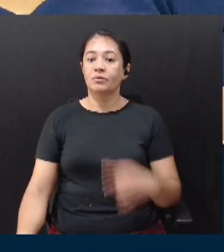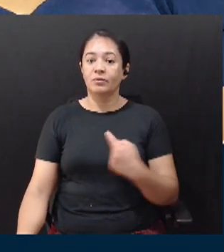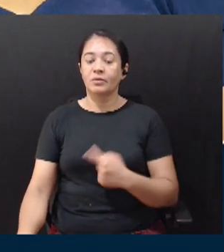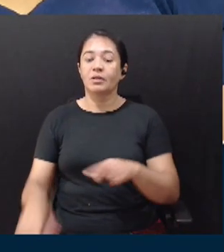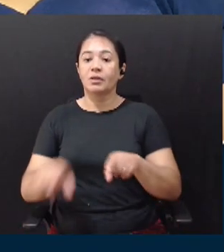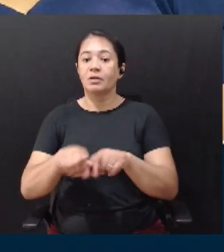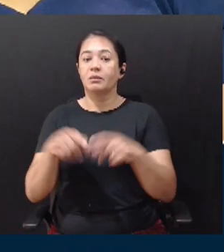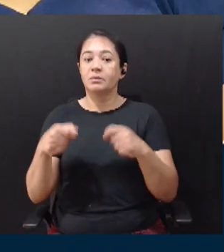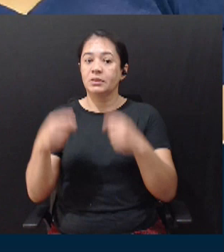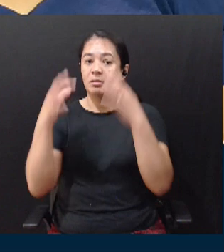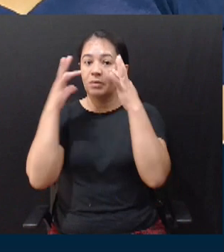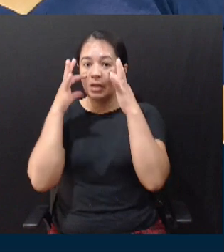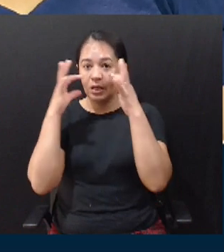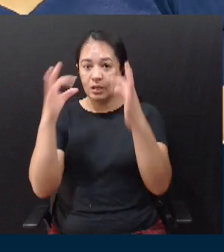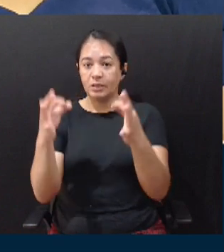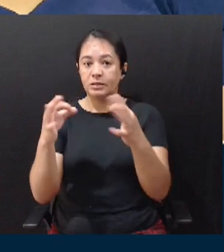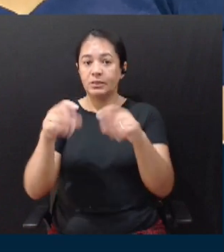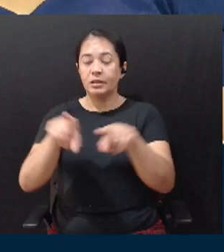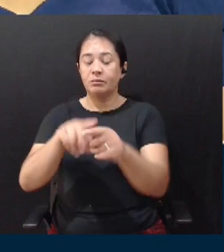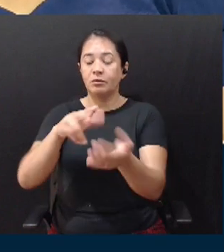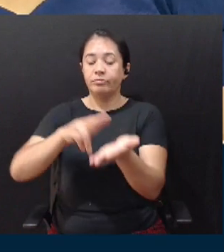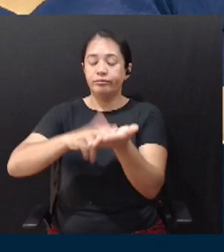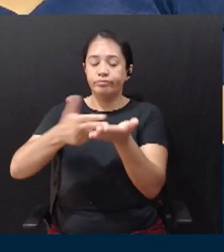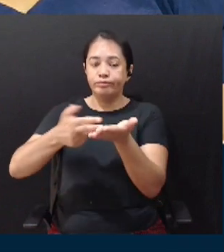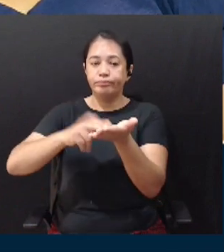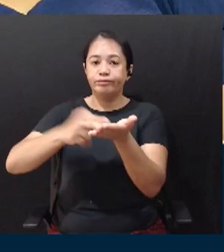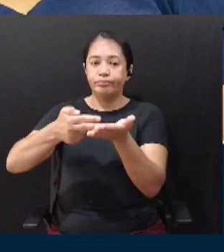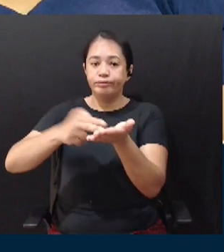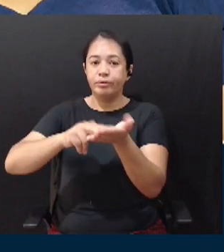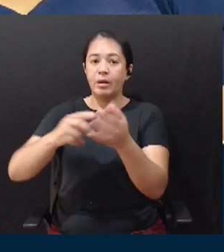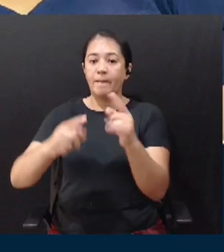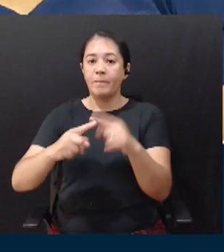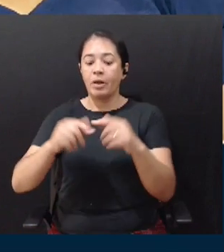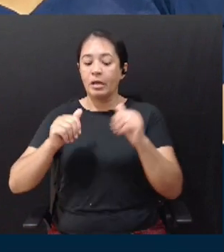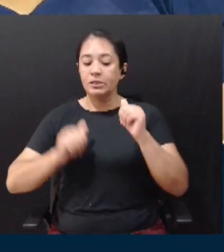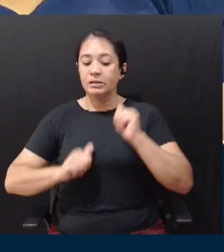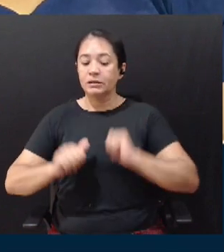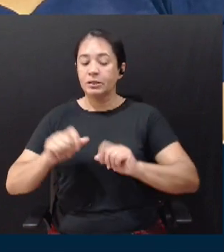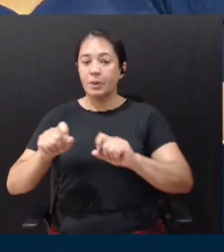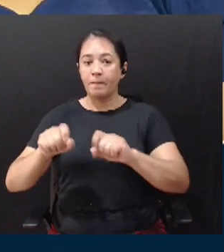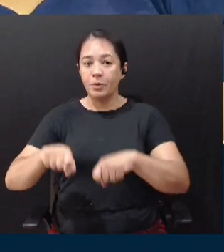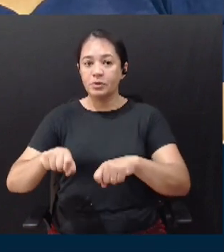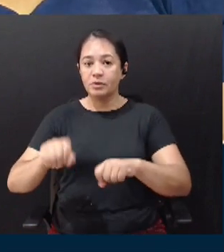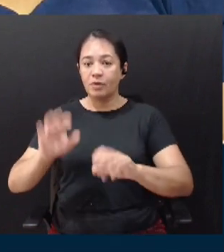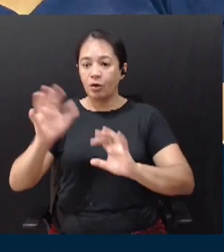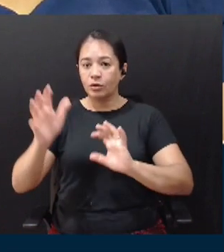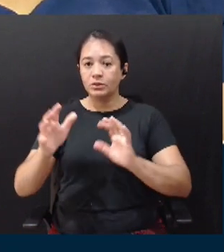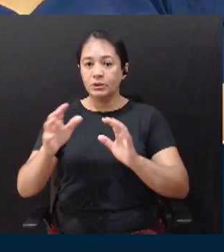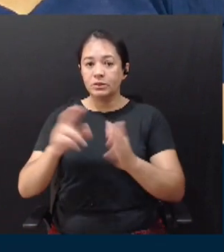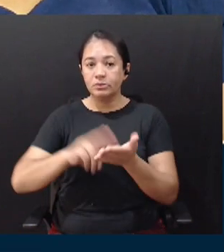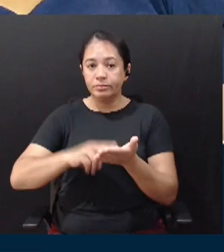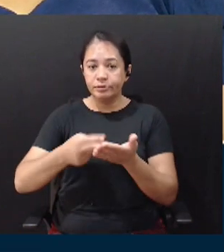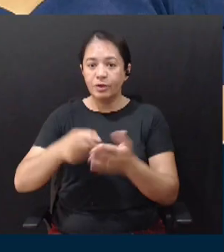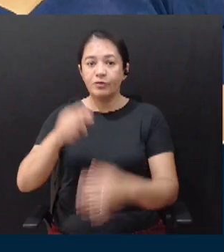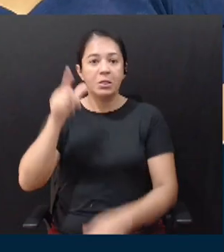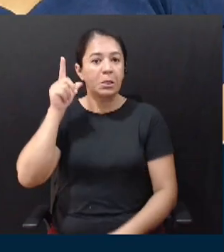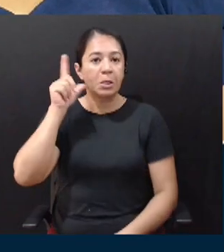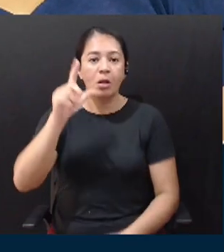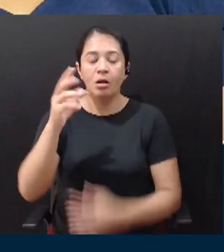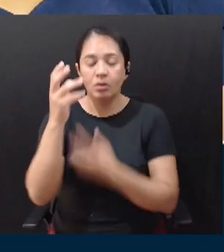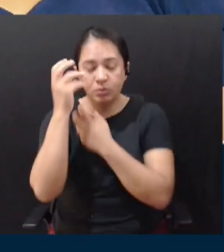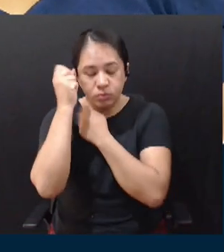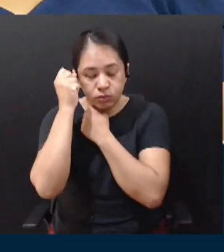da insônia, né? Porque essa ansiedade ela pode gerar uma insônia aí, você não conseguir dormir no domingo, de domingo para segunda,